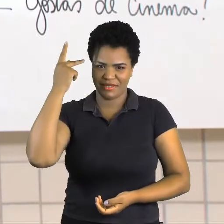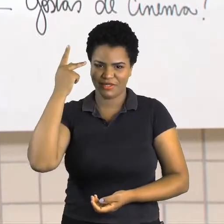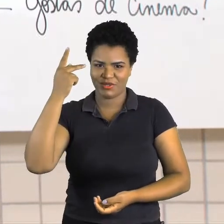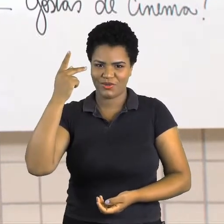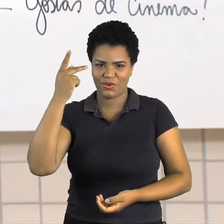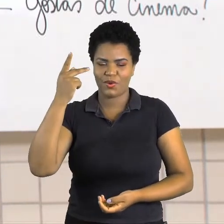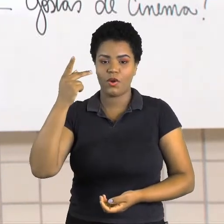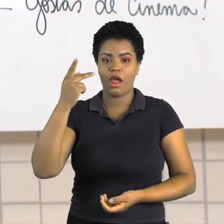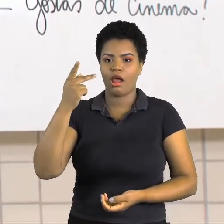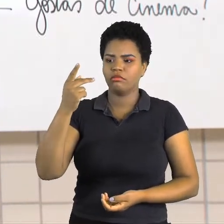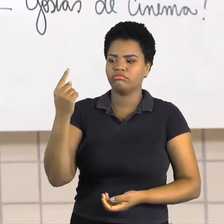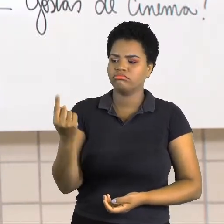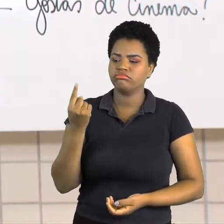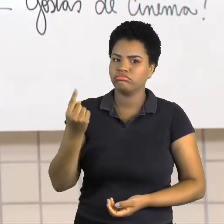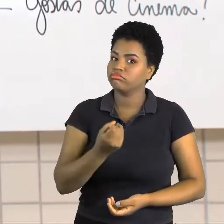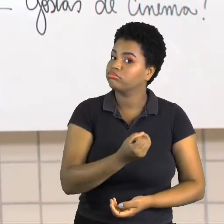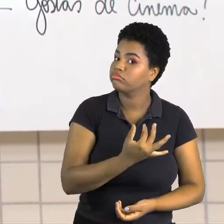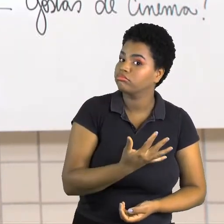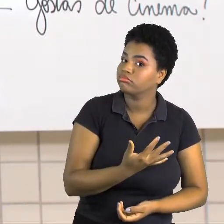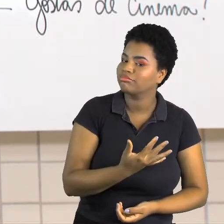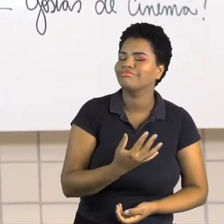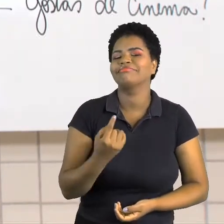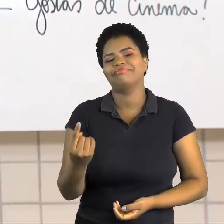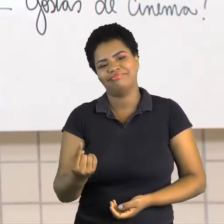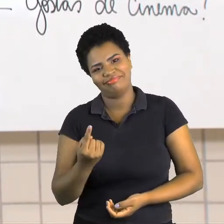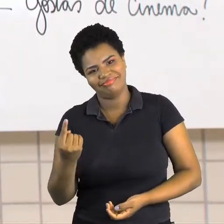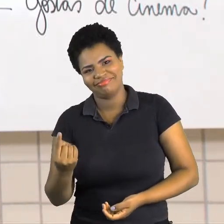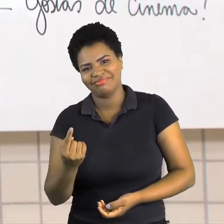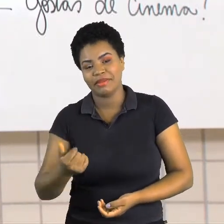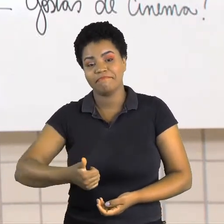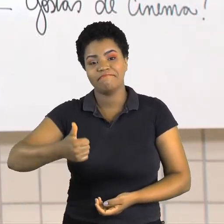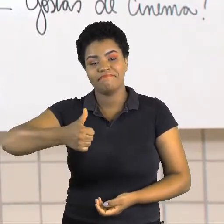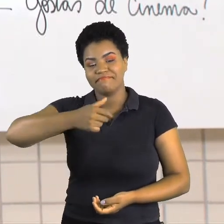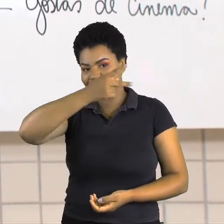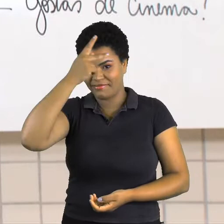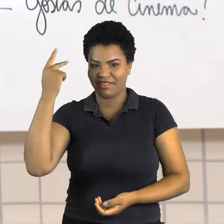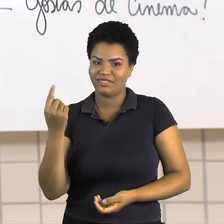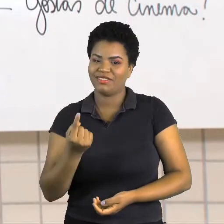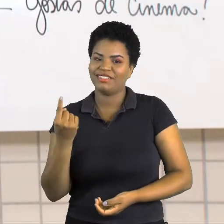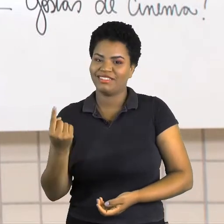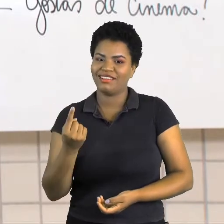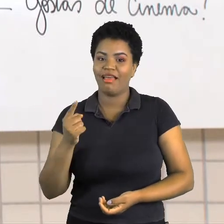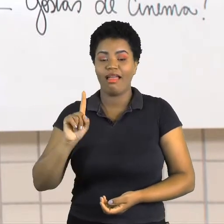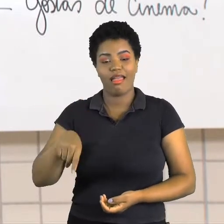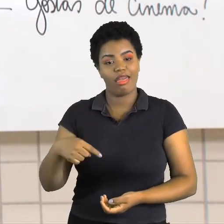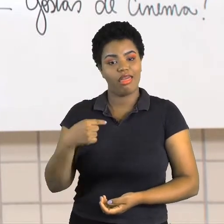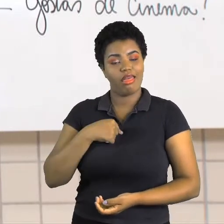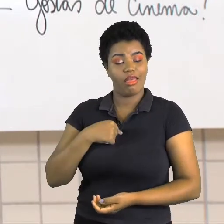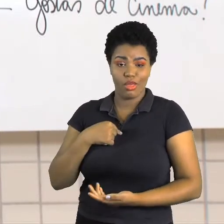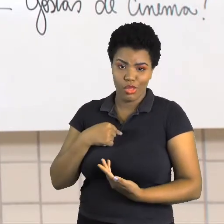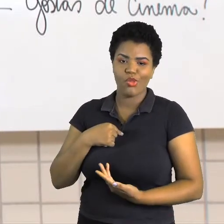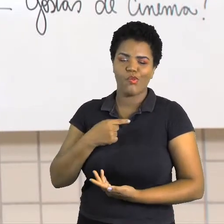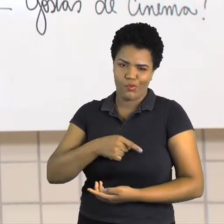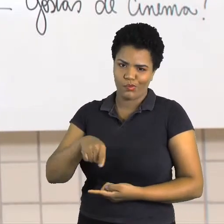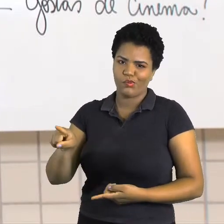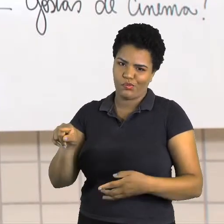plural? Singular, ó. Primeira pessoa do singular, quem é? Eu fui ao